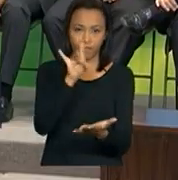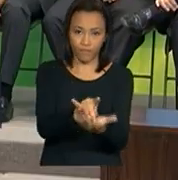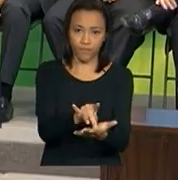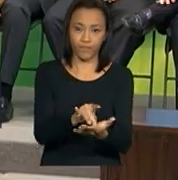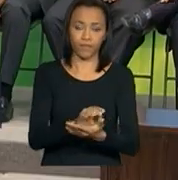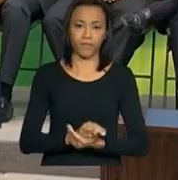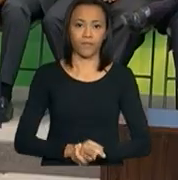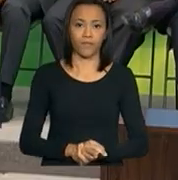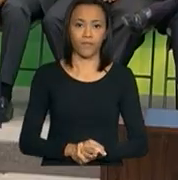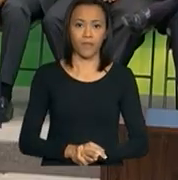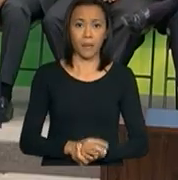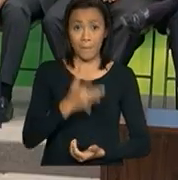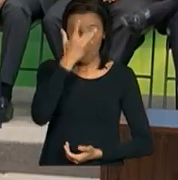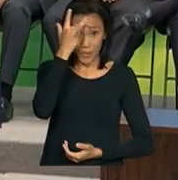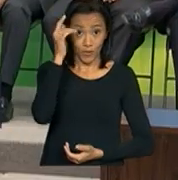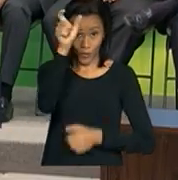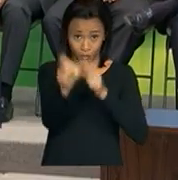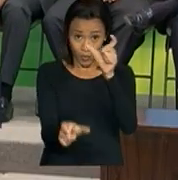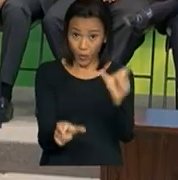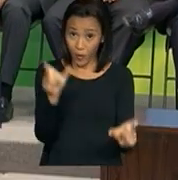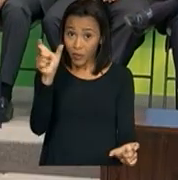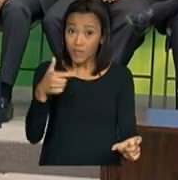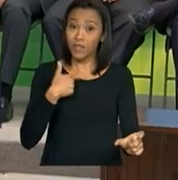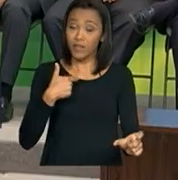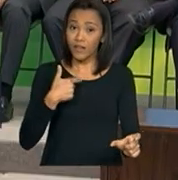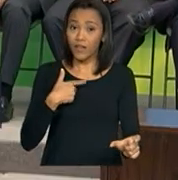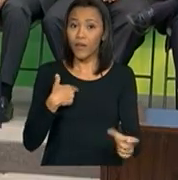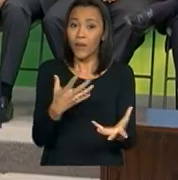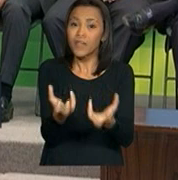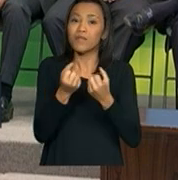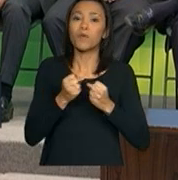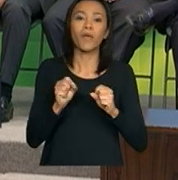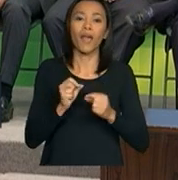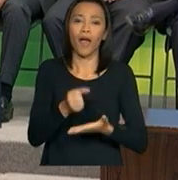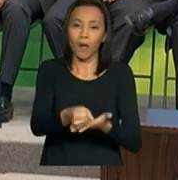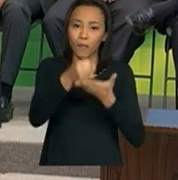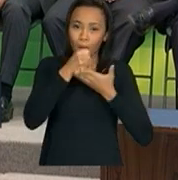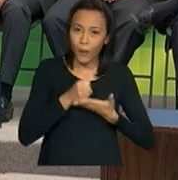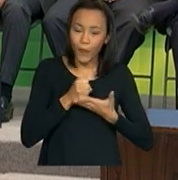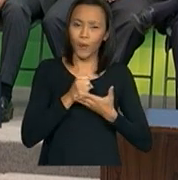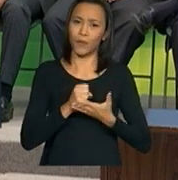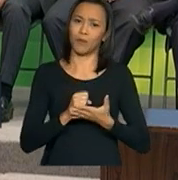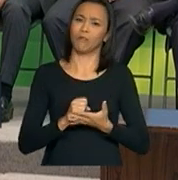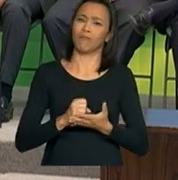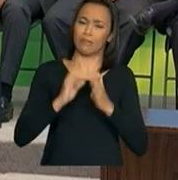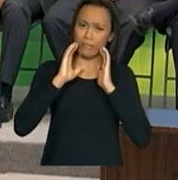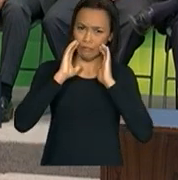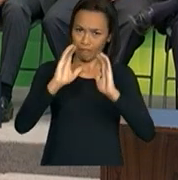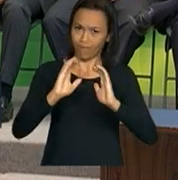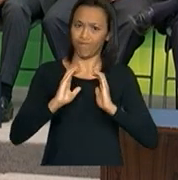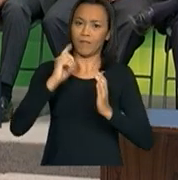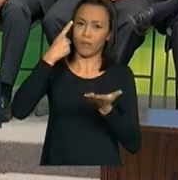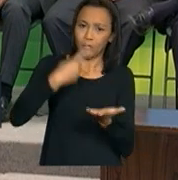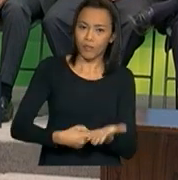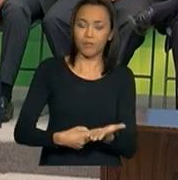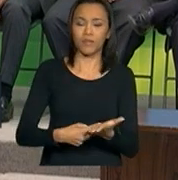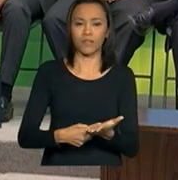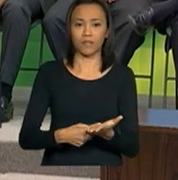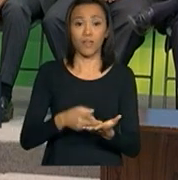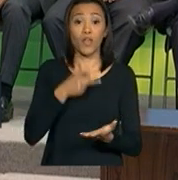substantiva pessoas das quais eu recebi apoio engajamento e lealdade Eu me